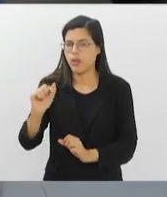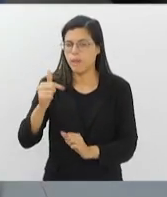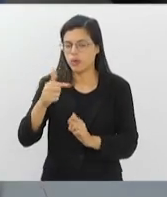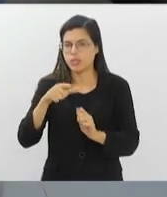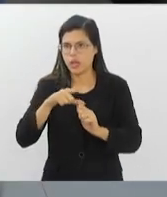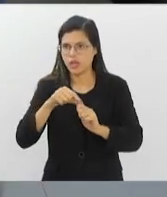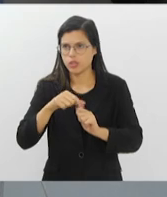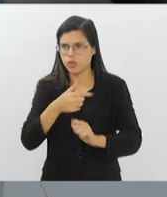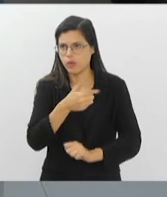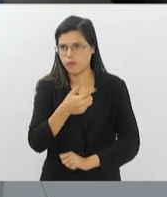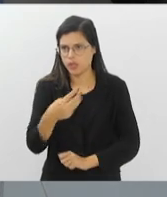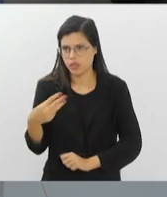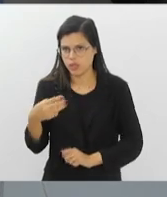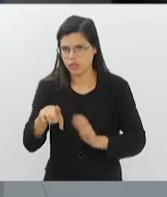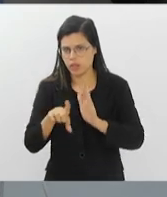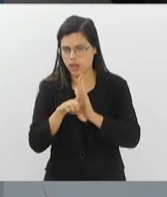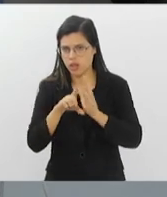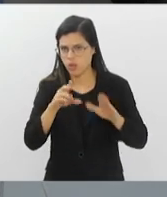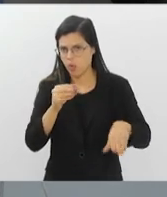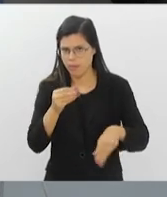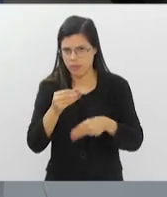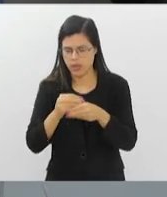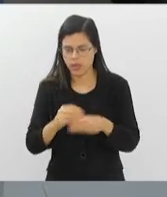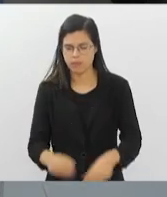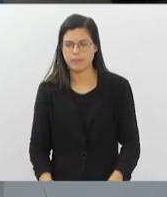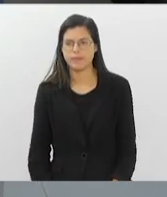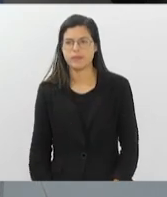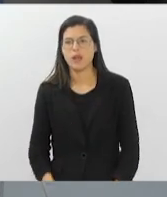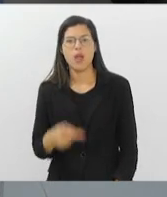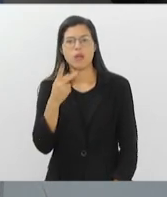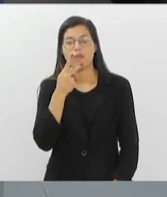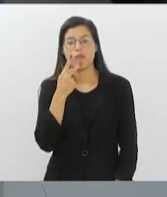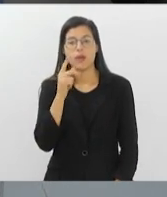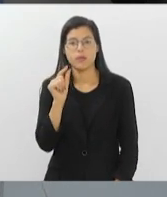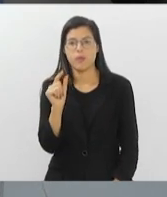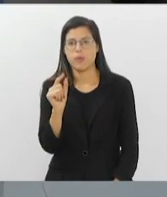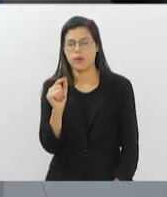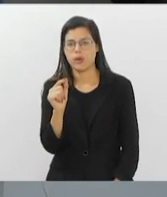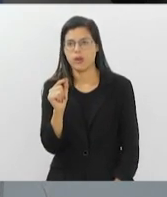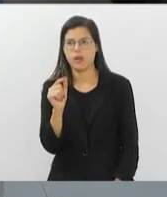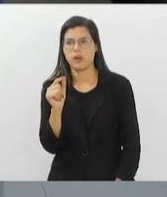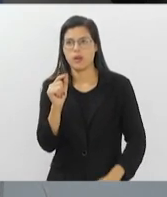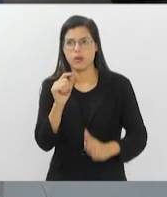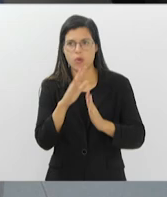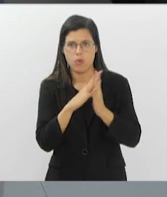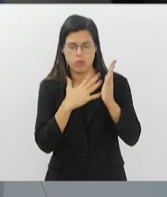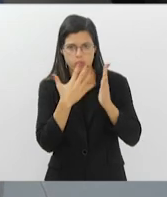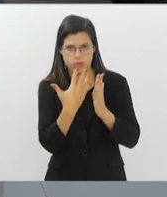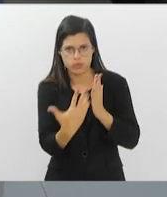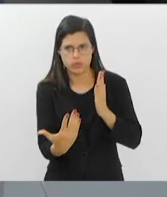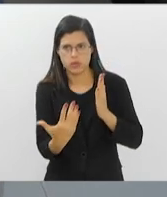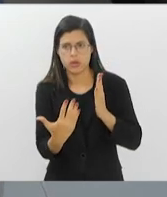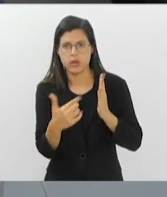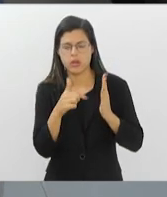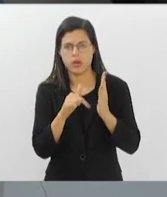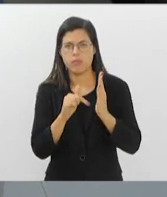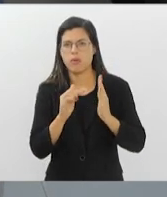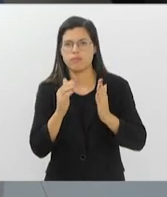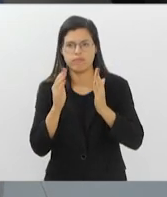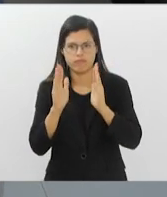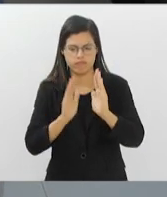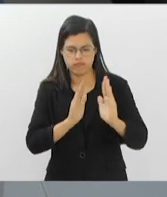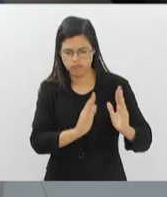23 da lei complementar, que diz o seguinte: o cronograma com as etapas de